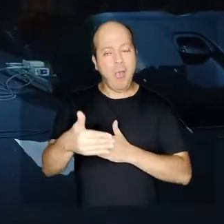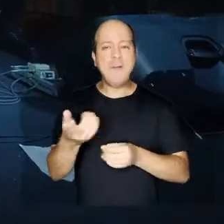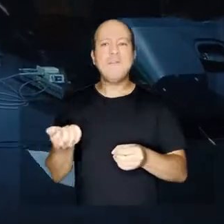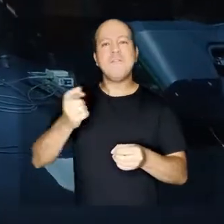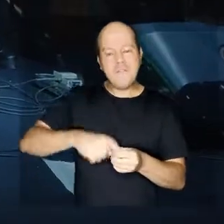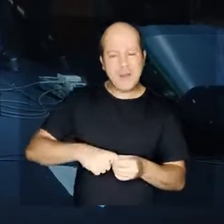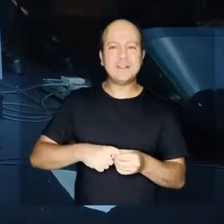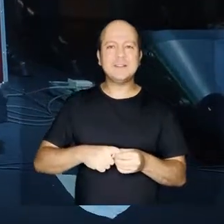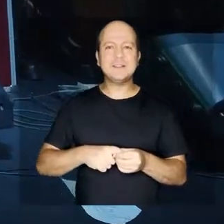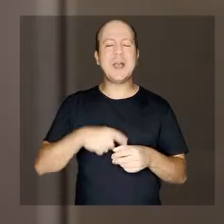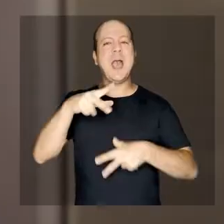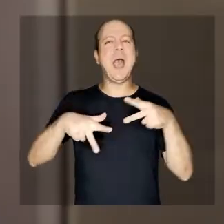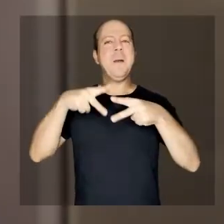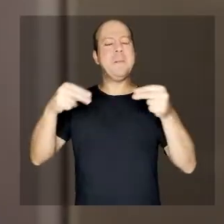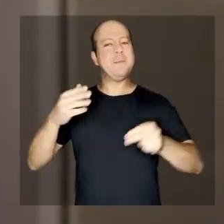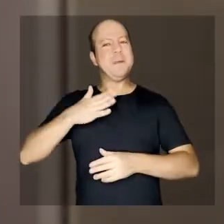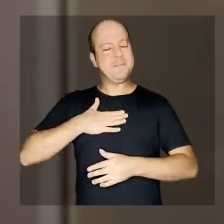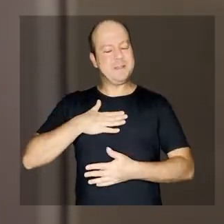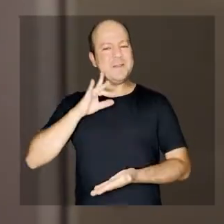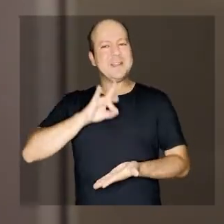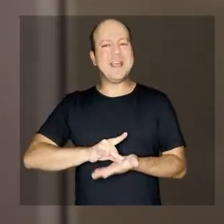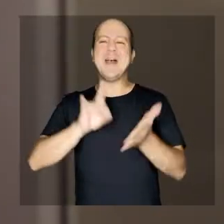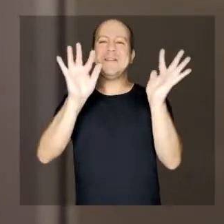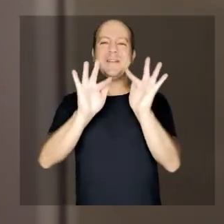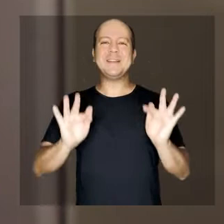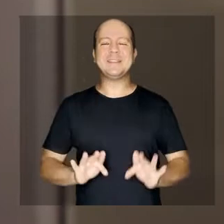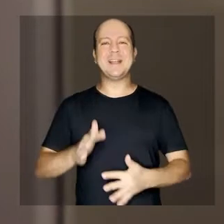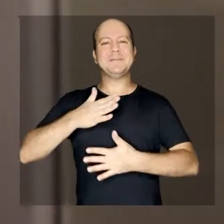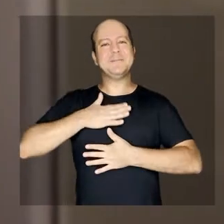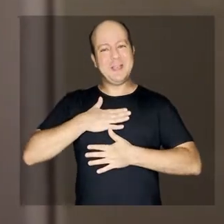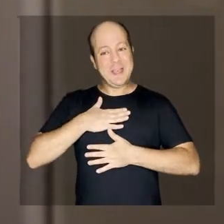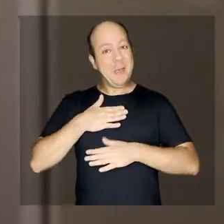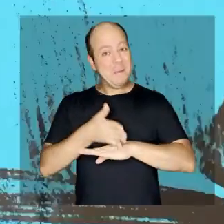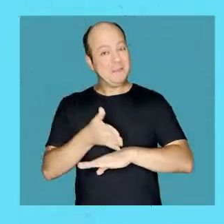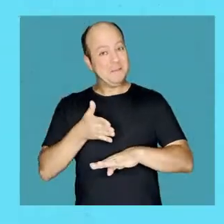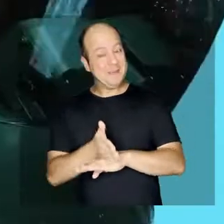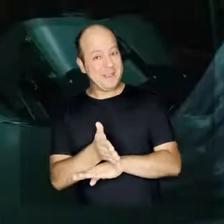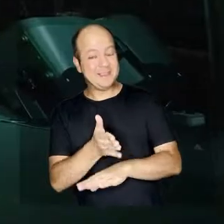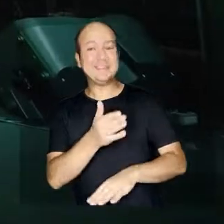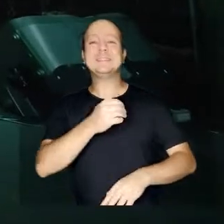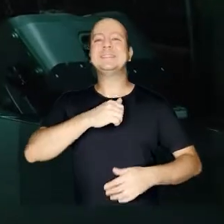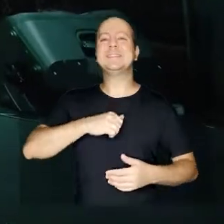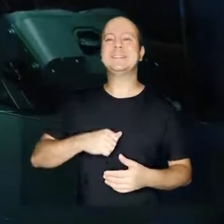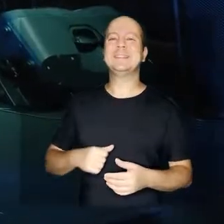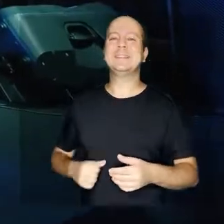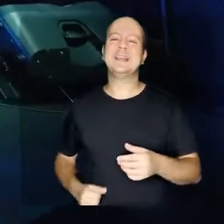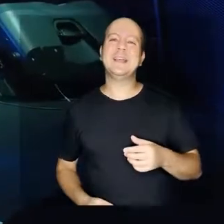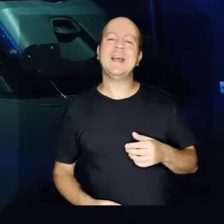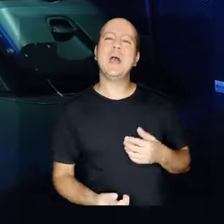tá entrando agora essa volta isso daqui é um prêmio para mim assim muito grande uma felicidade muito grande Tá no palco